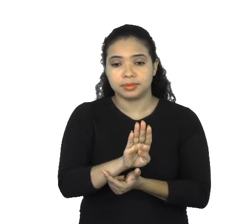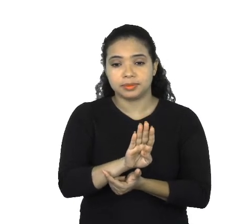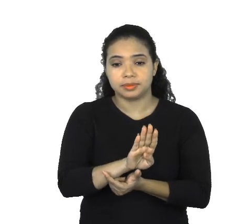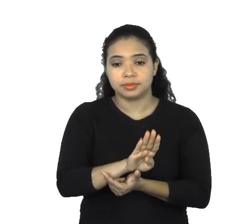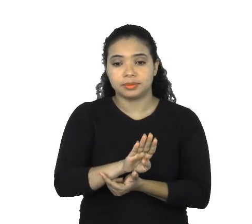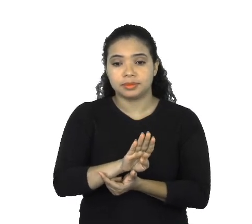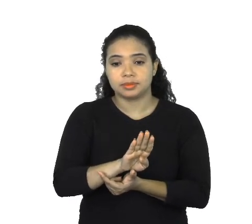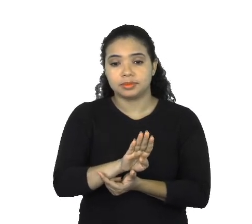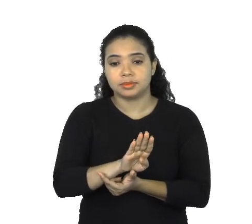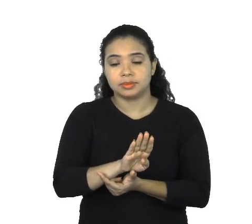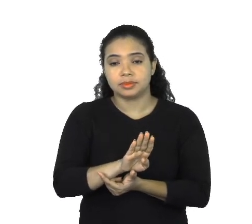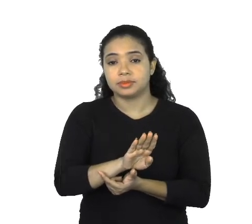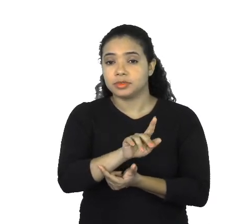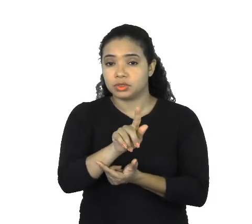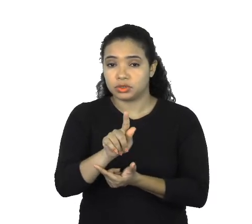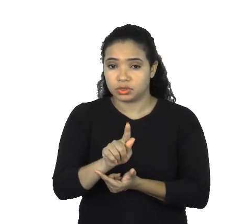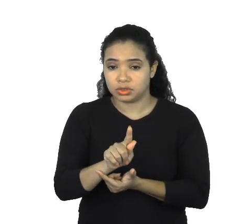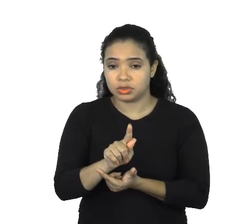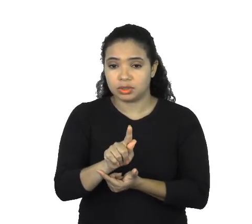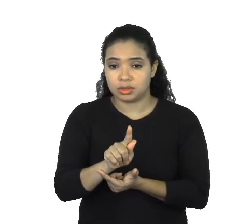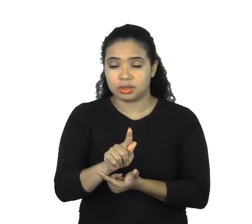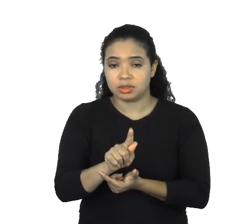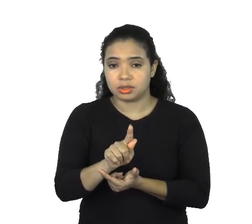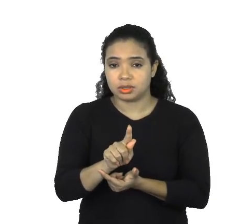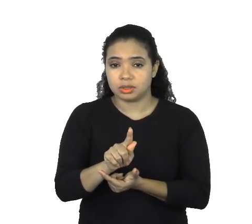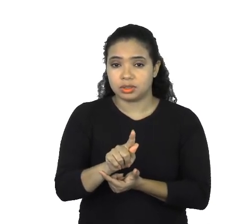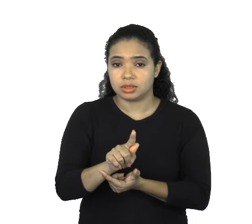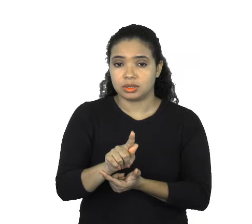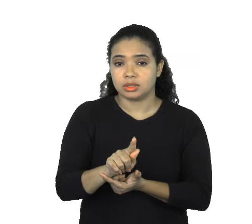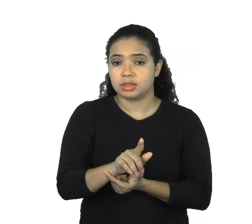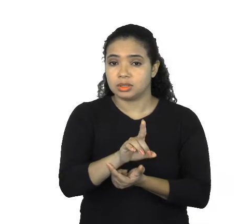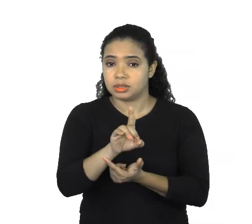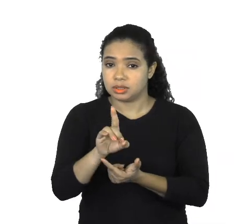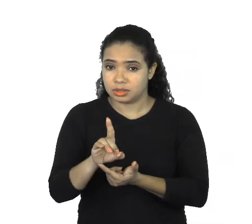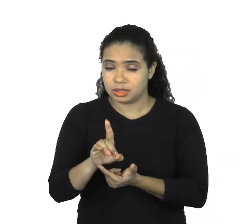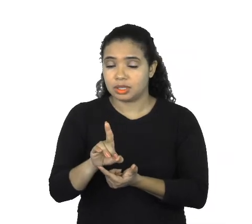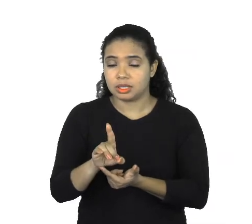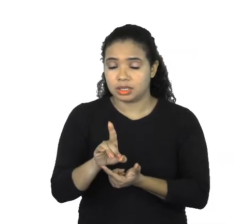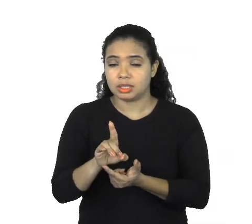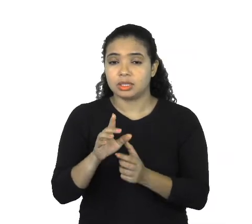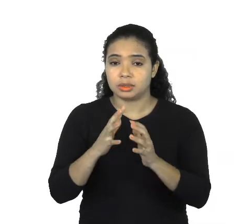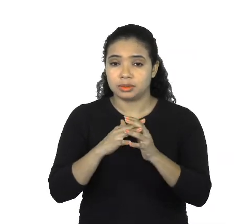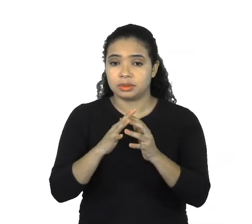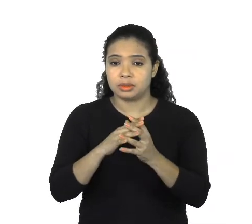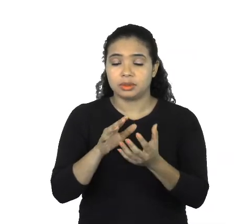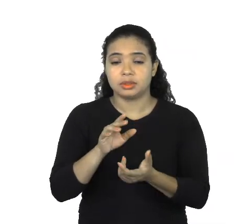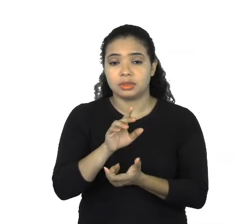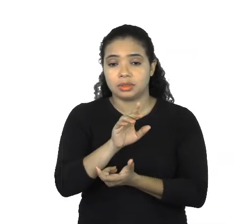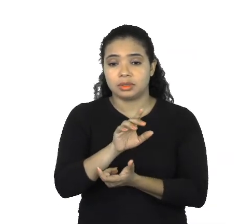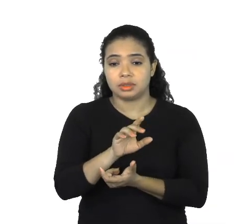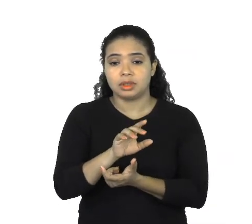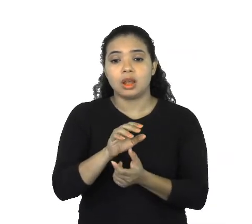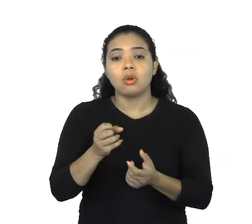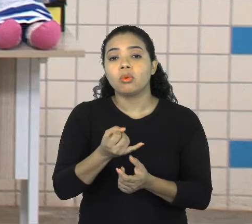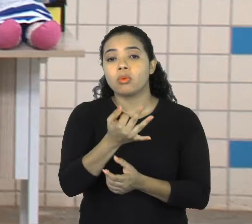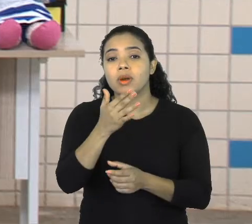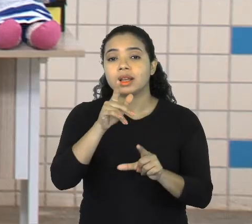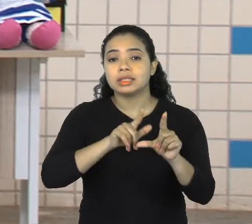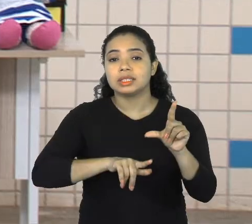sílaba, go, o G. E a última sílaba da palavra bigode, o D. Quantas letras? Conta